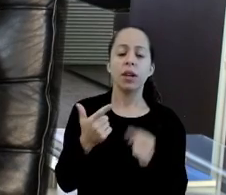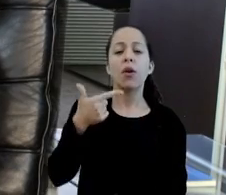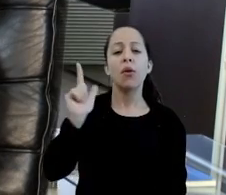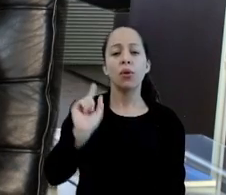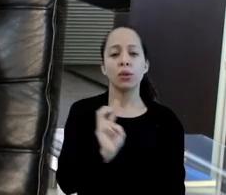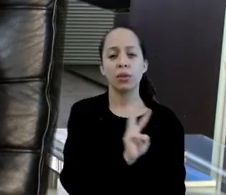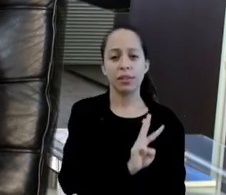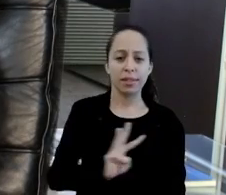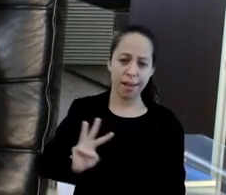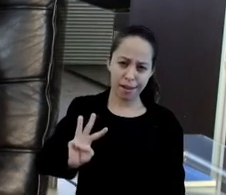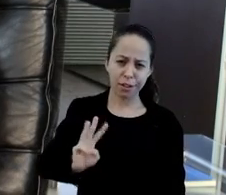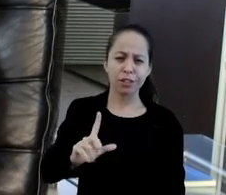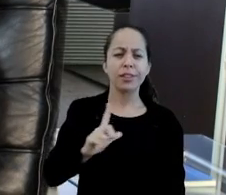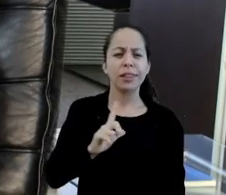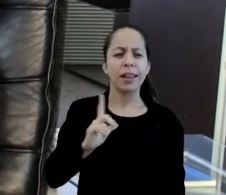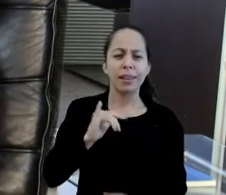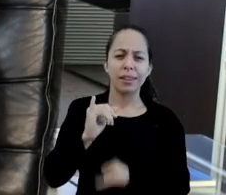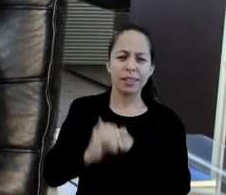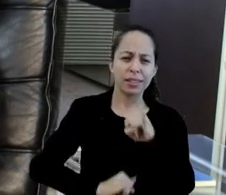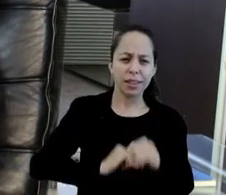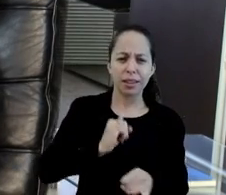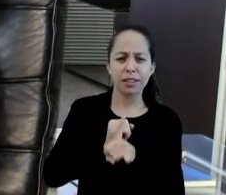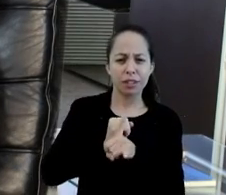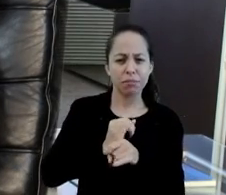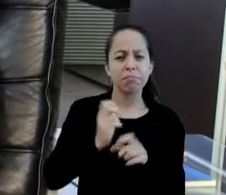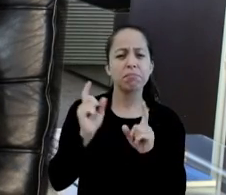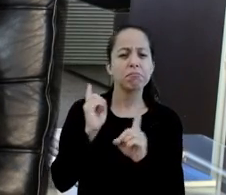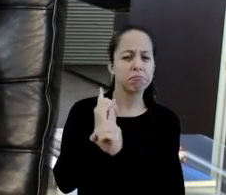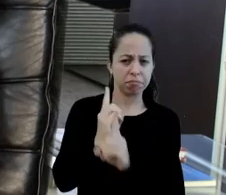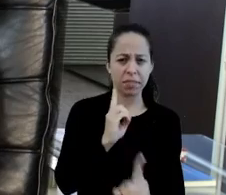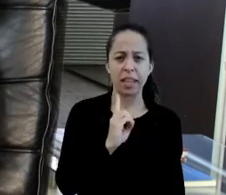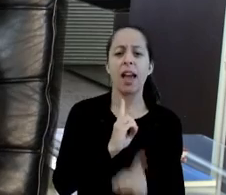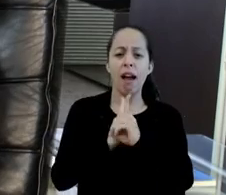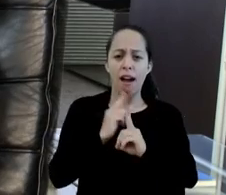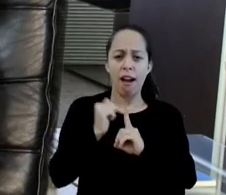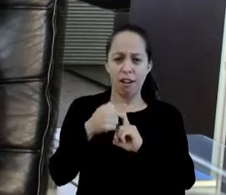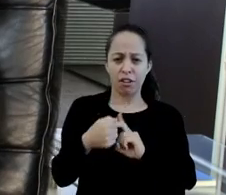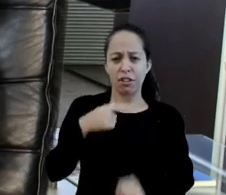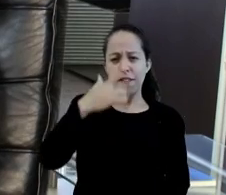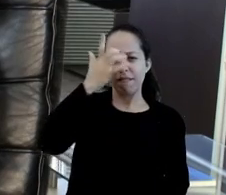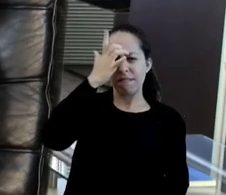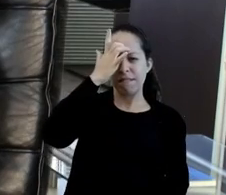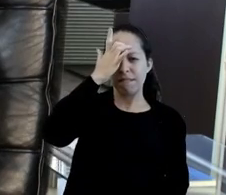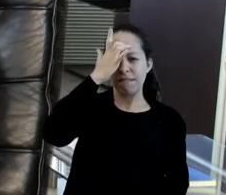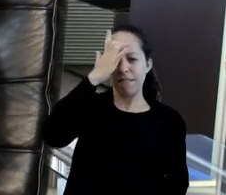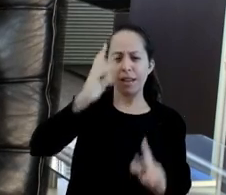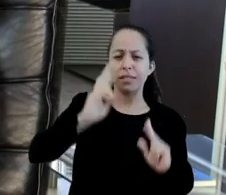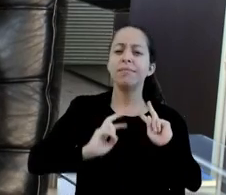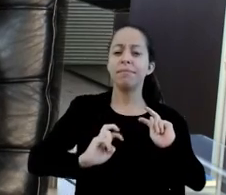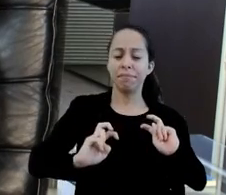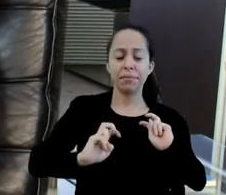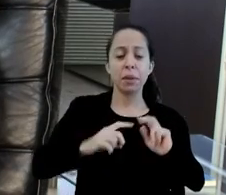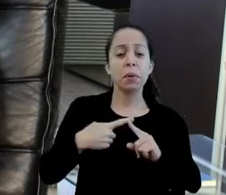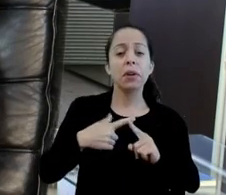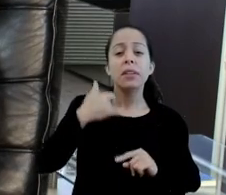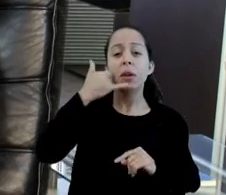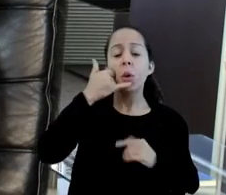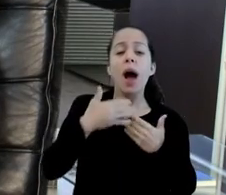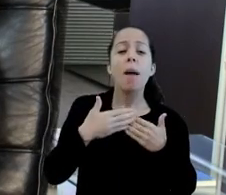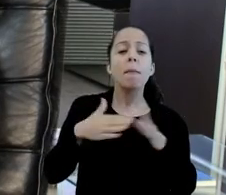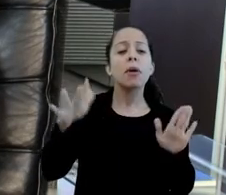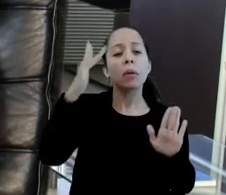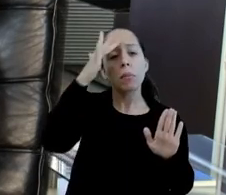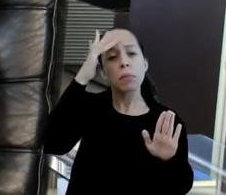noracouto.blogspot.com. Então, na internet me acho em qualquer local, porque meu telefone é público e está lá para quem quiser.